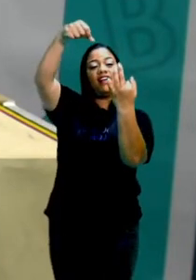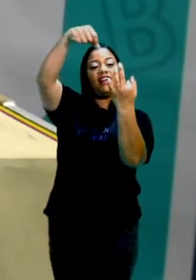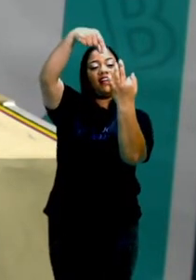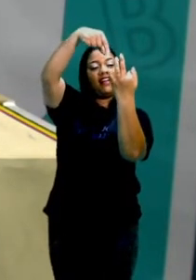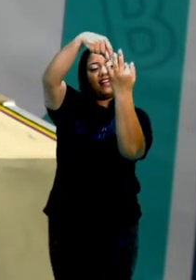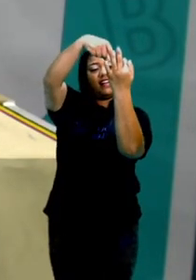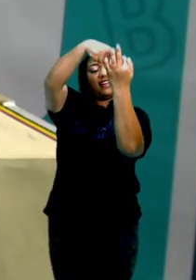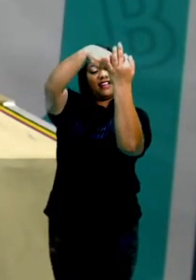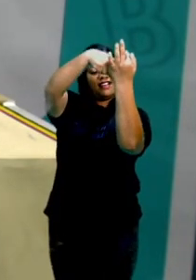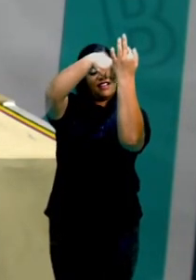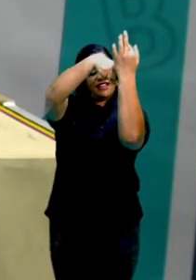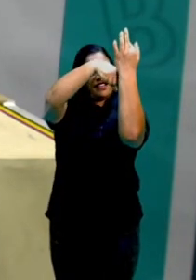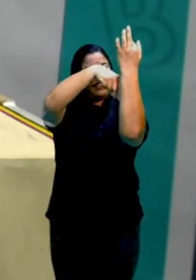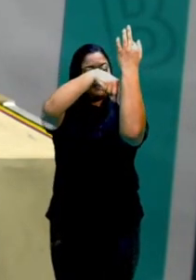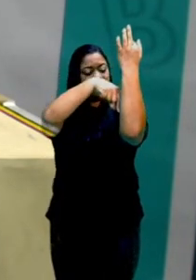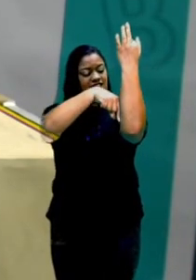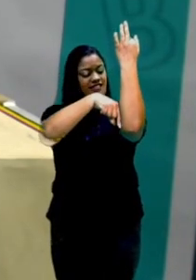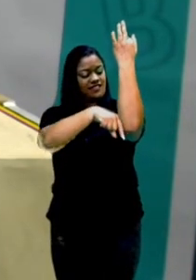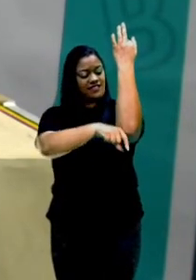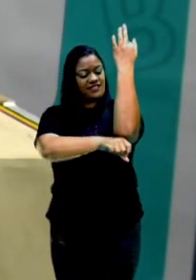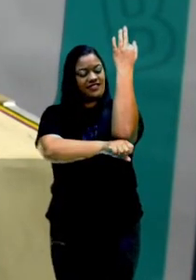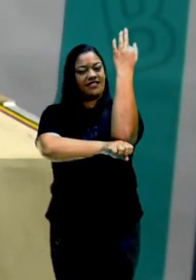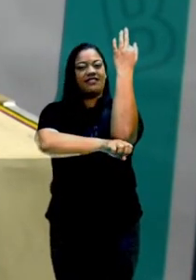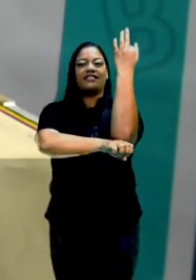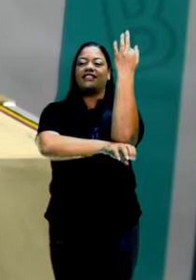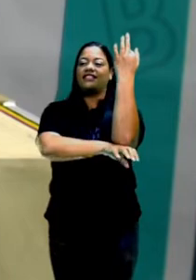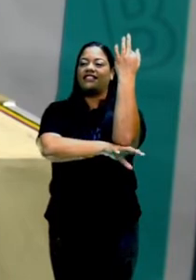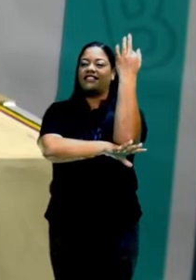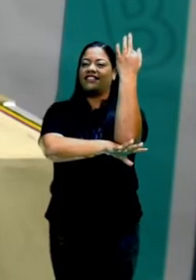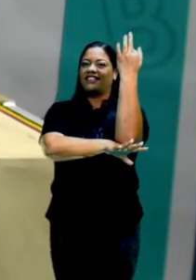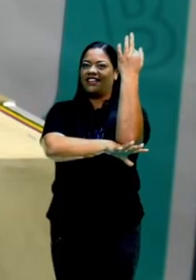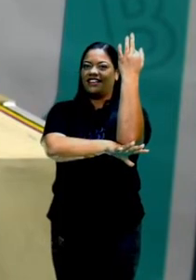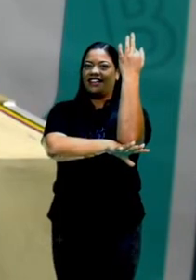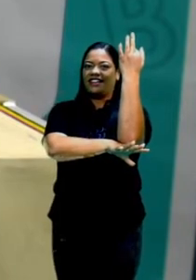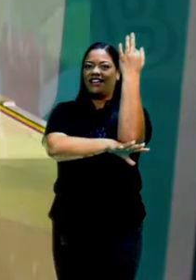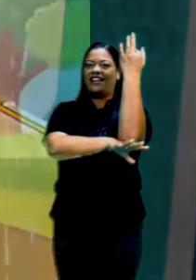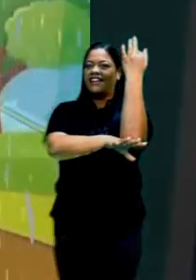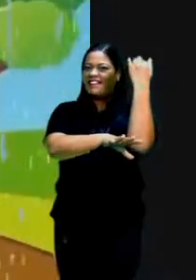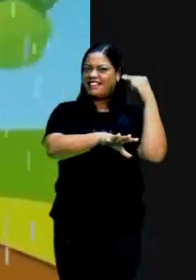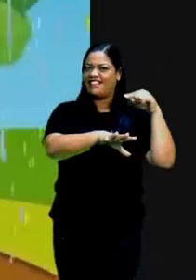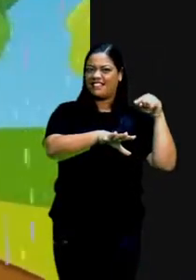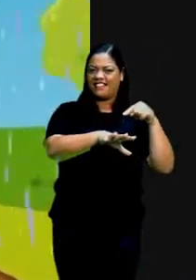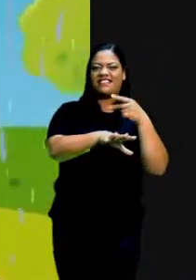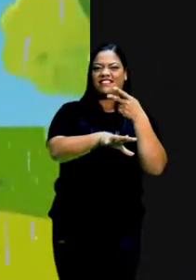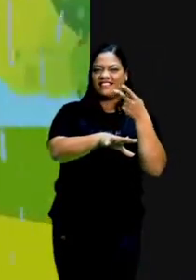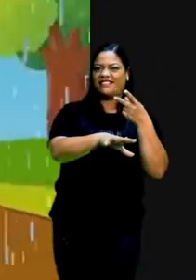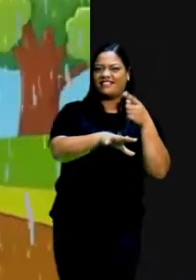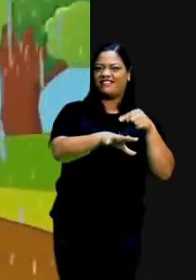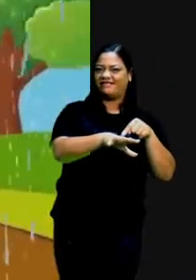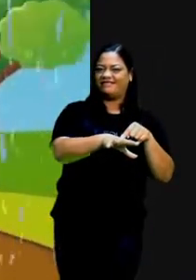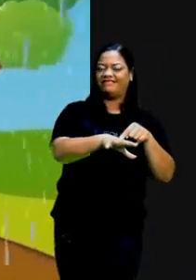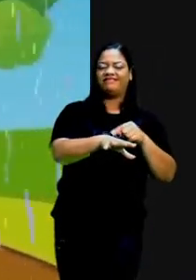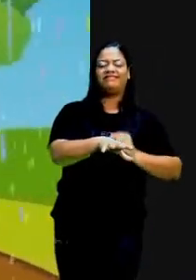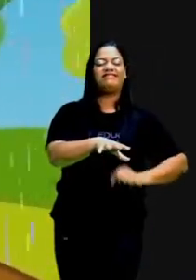Ela escorregou e caiu junto à raiz. A raiz disse bem assim: